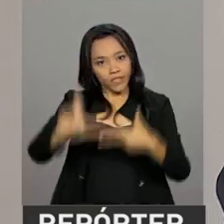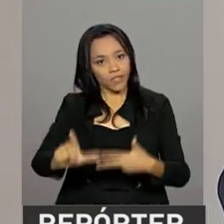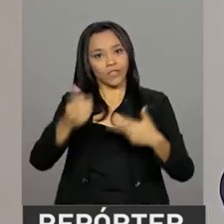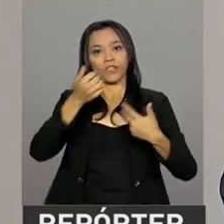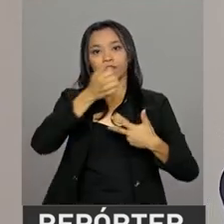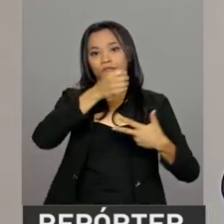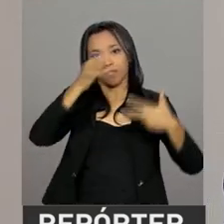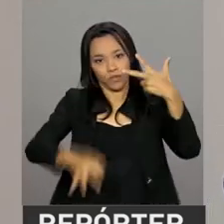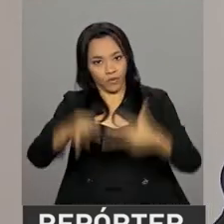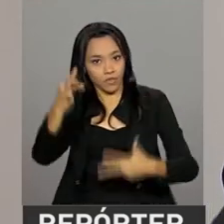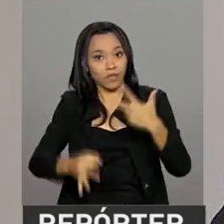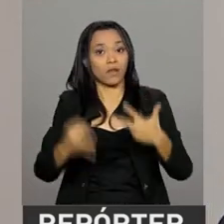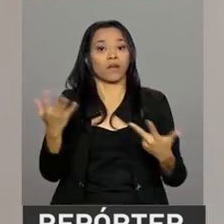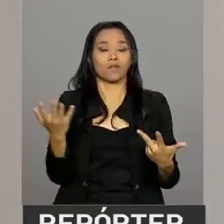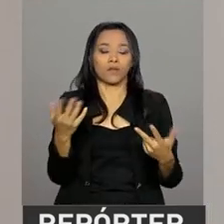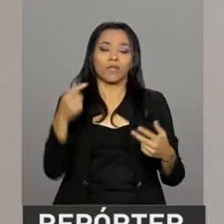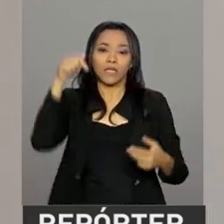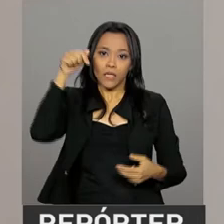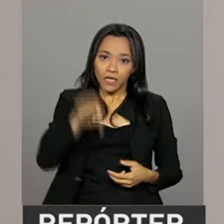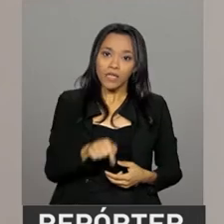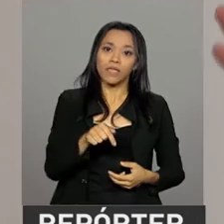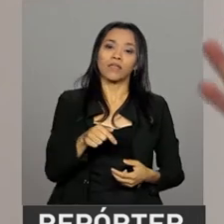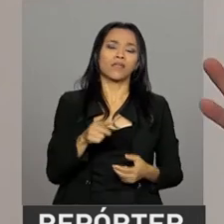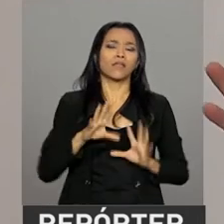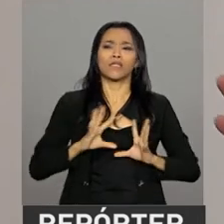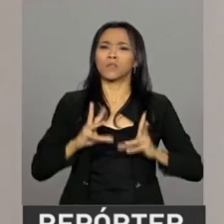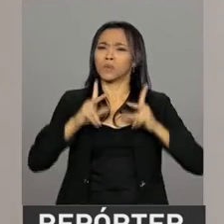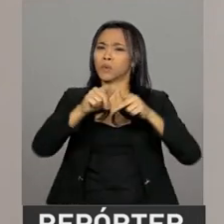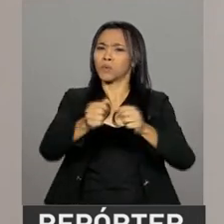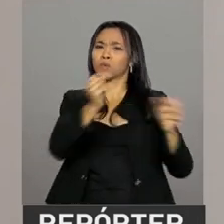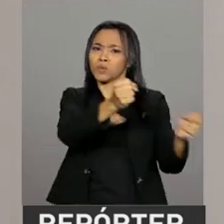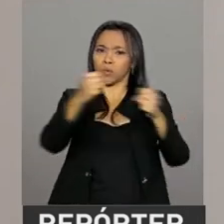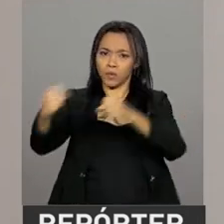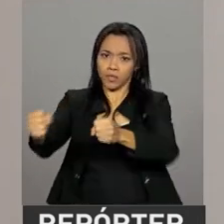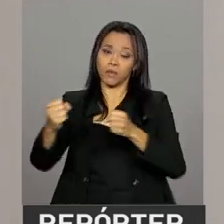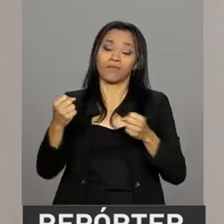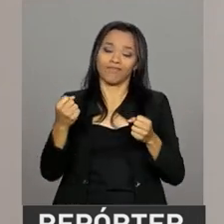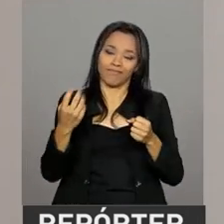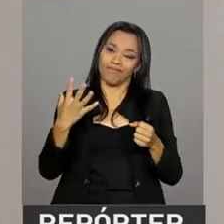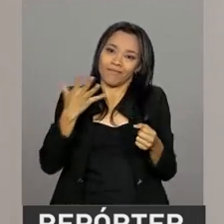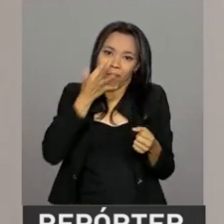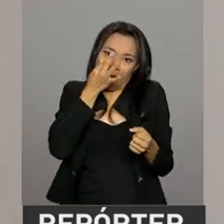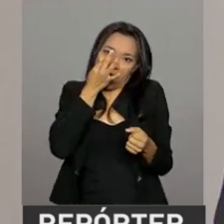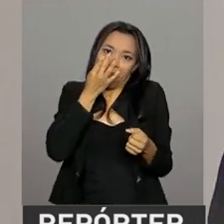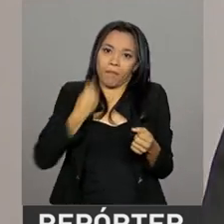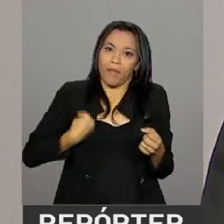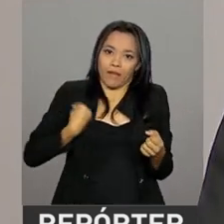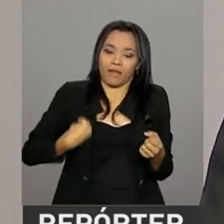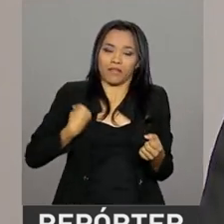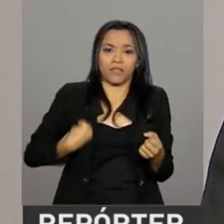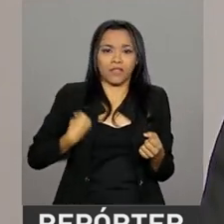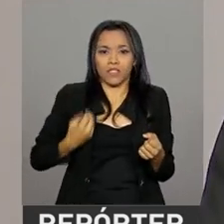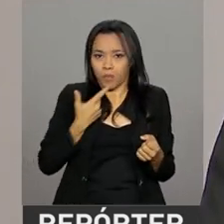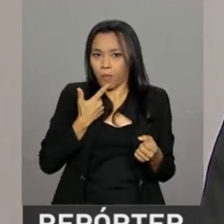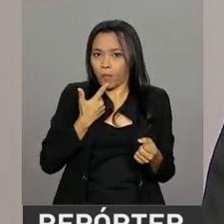judiciária e neste particular em todos os poderes está presente como disse há pouco